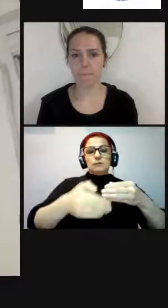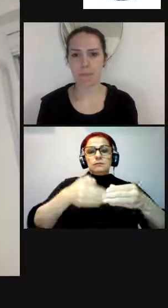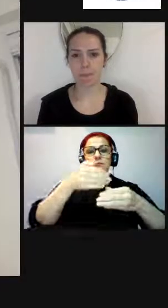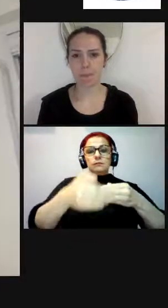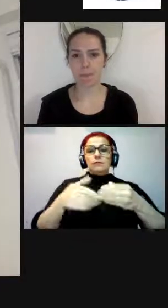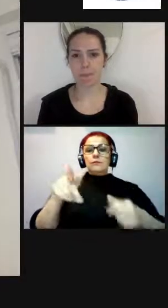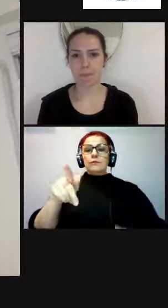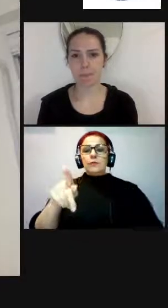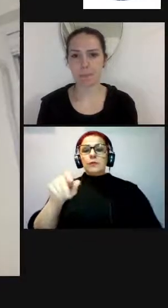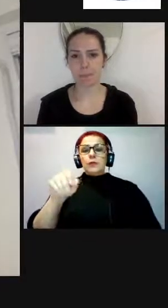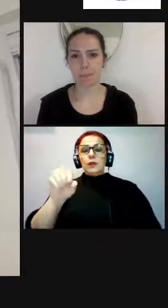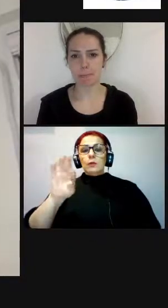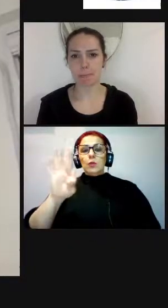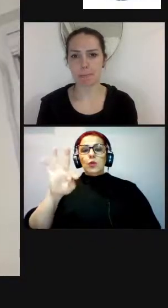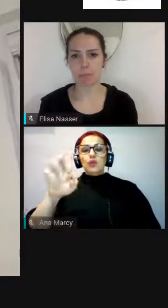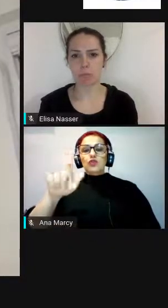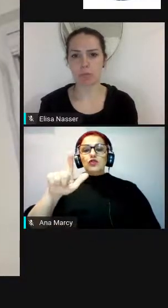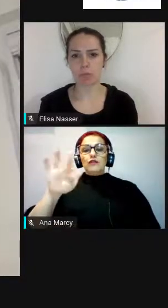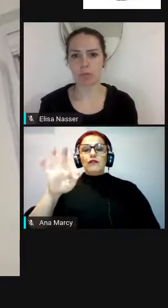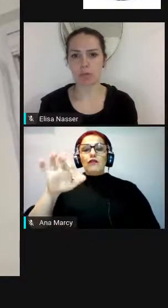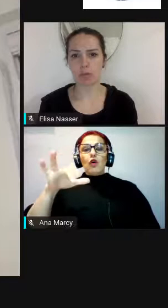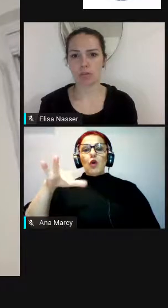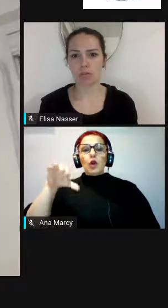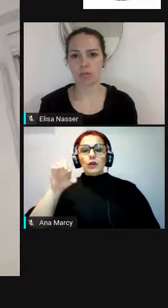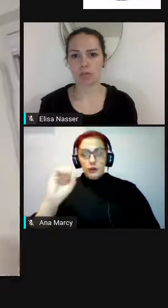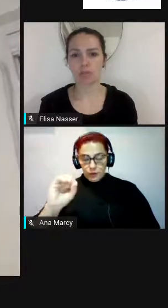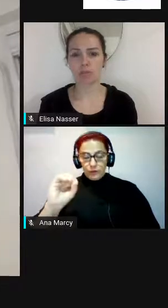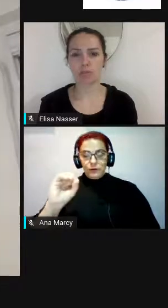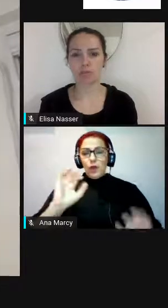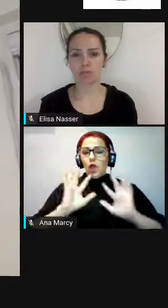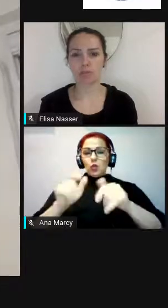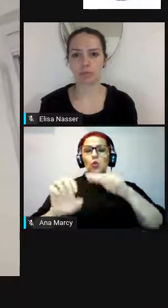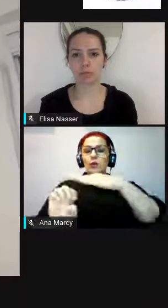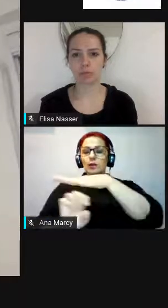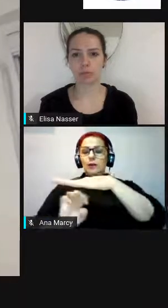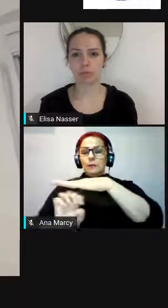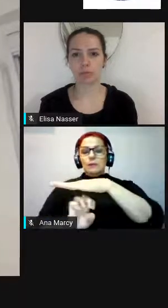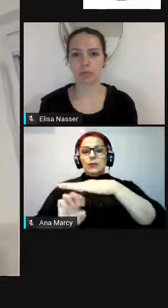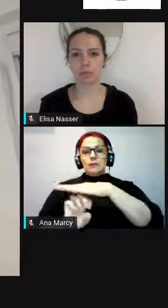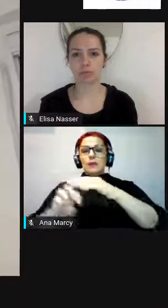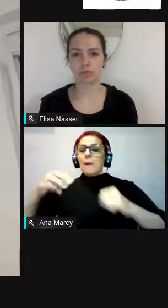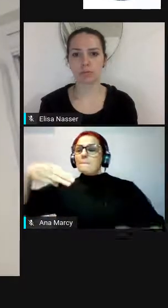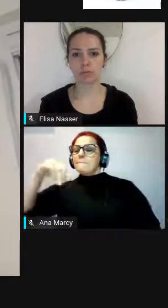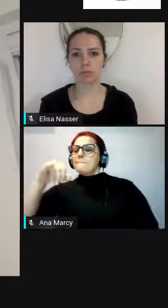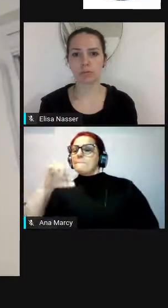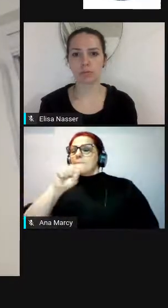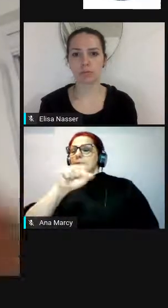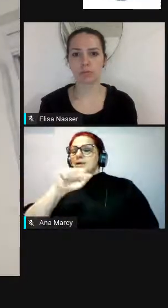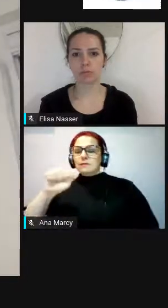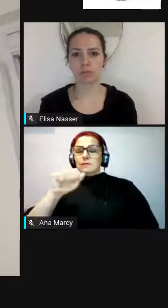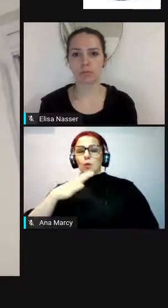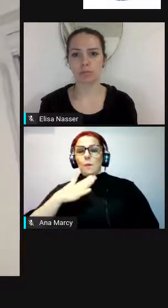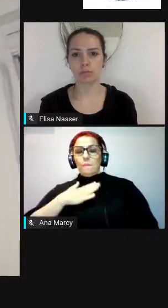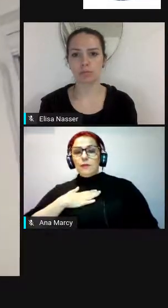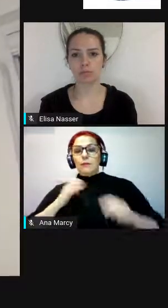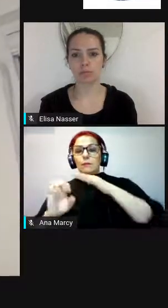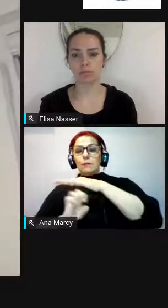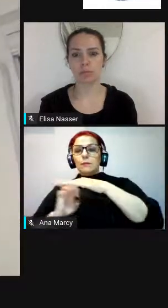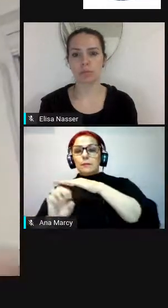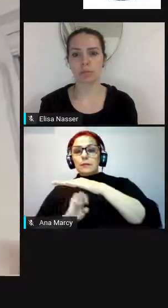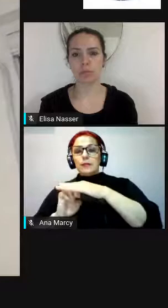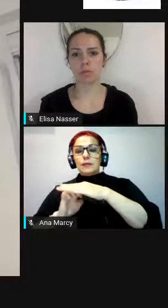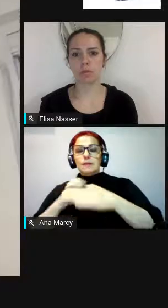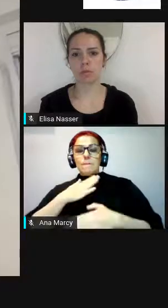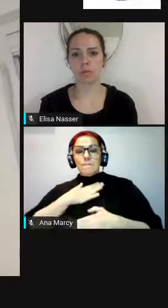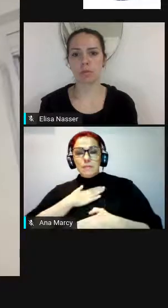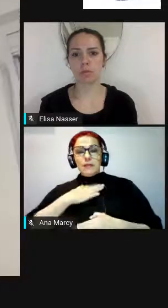empresa tem um portfólio no portfólio tu coloca basicamente ali a missão da sua empresa né o a tua missão como profissional no que que tu acredita